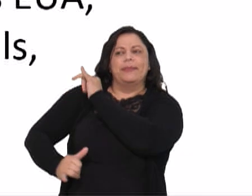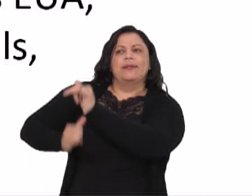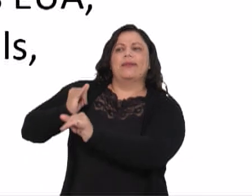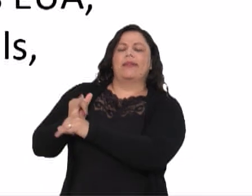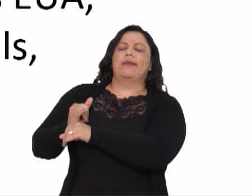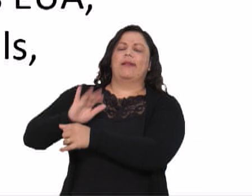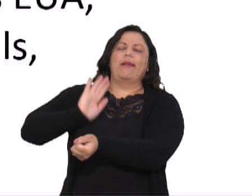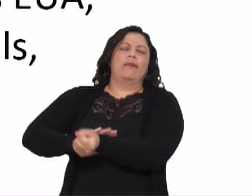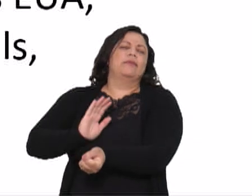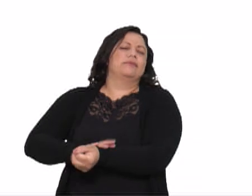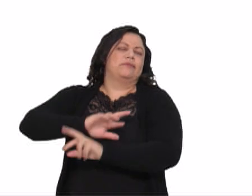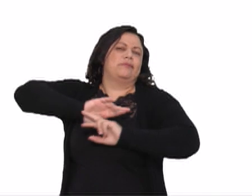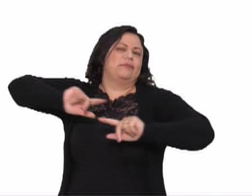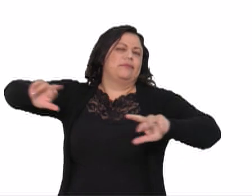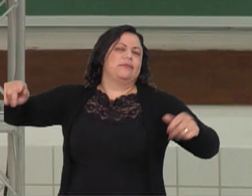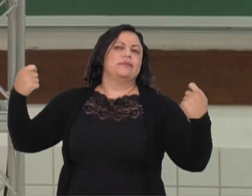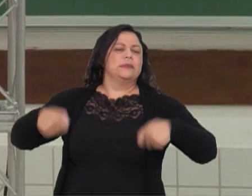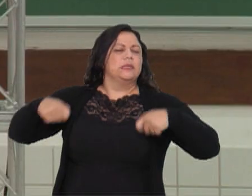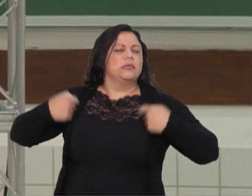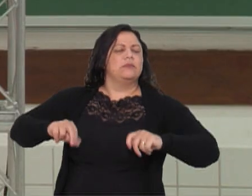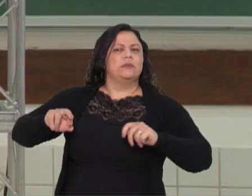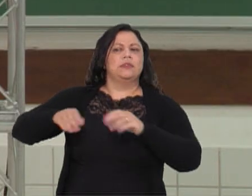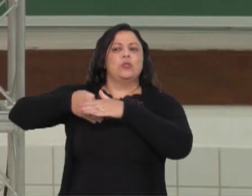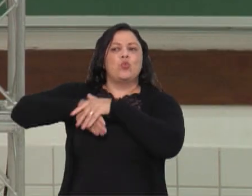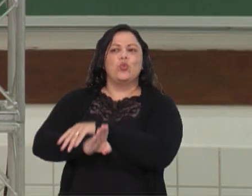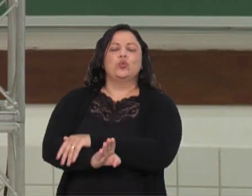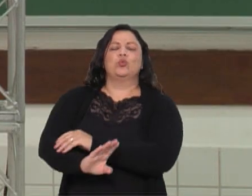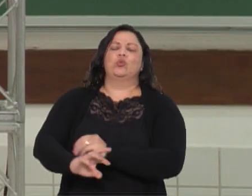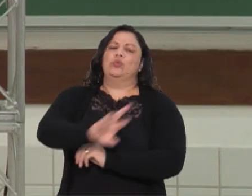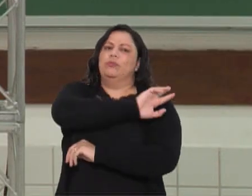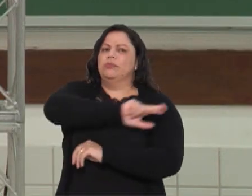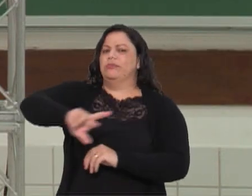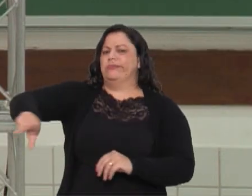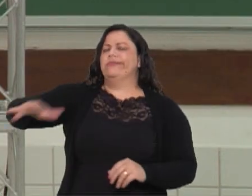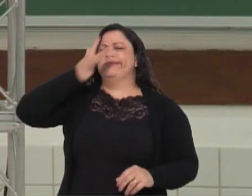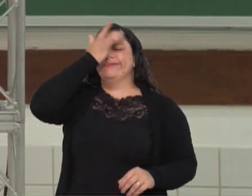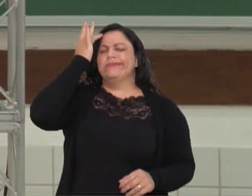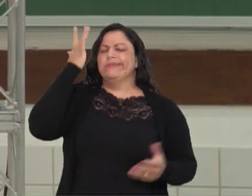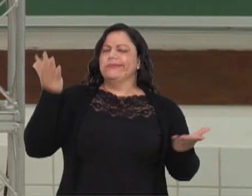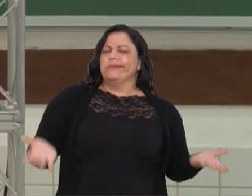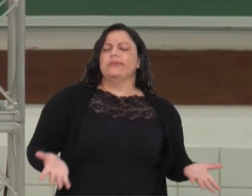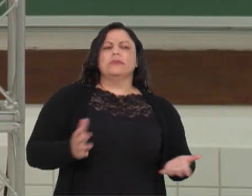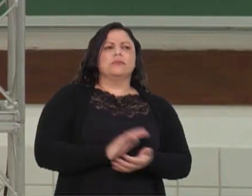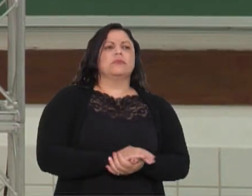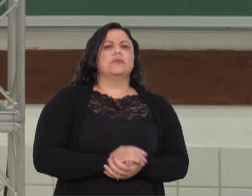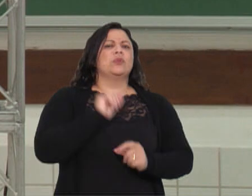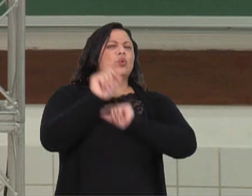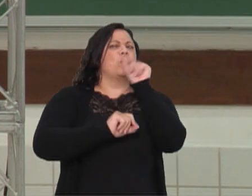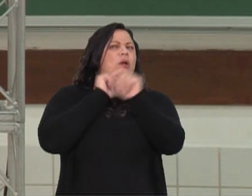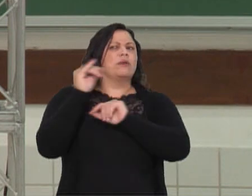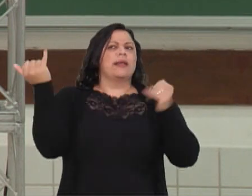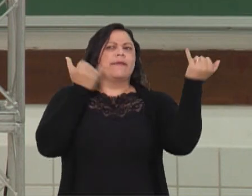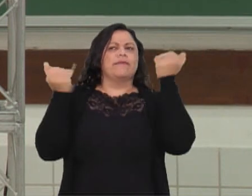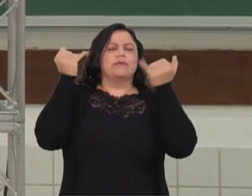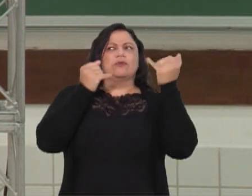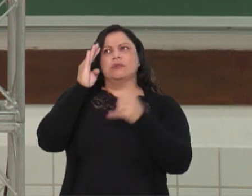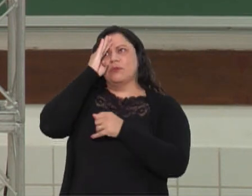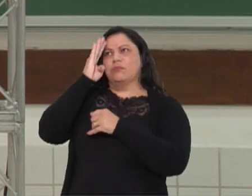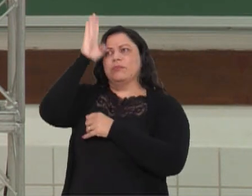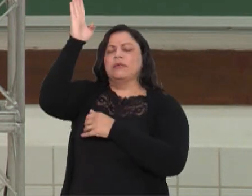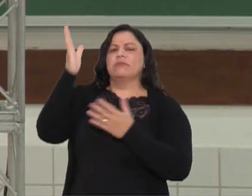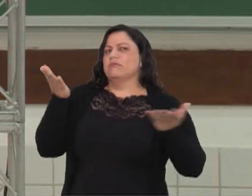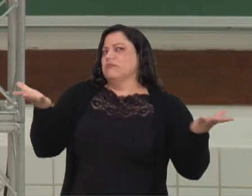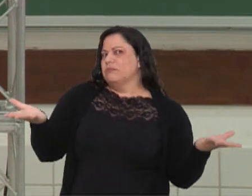para muitos. Então, qual que é a principal informação que o texto quer transmitir aos